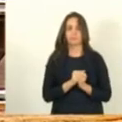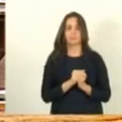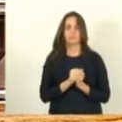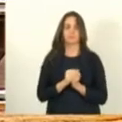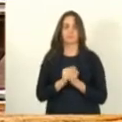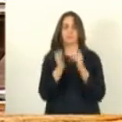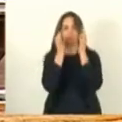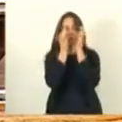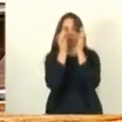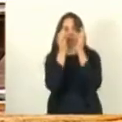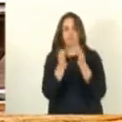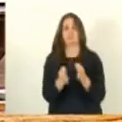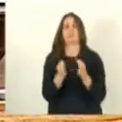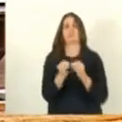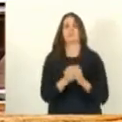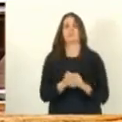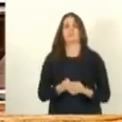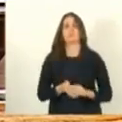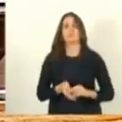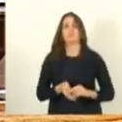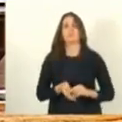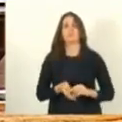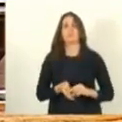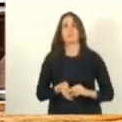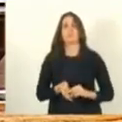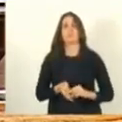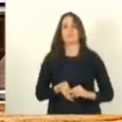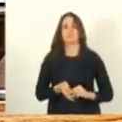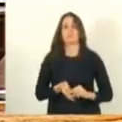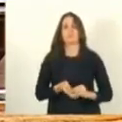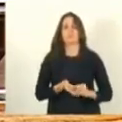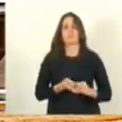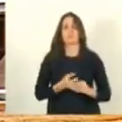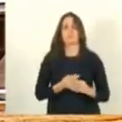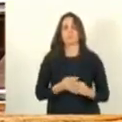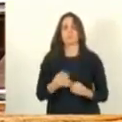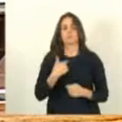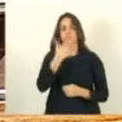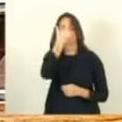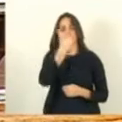E me chamou muita atenção, deputado Dr. Rafael Favato.